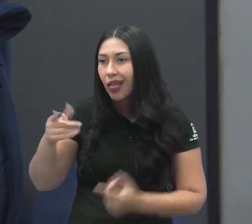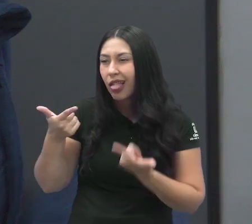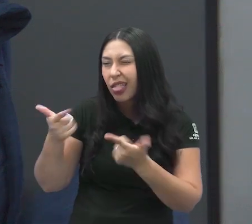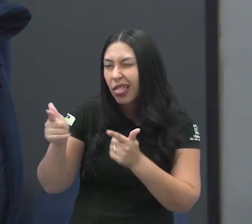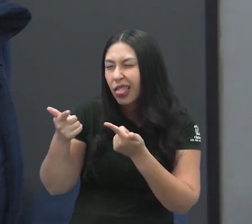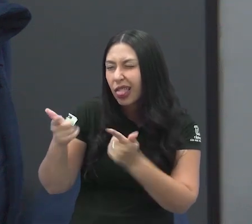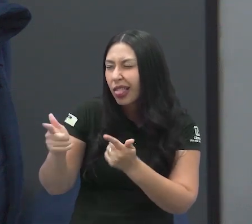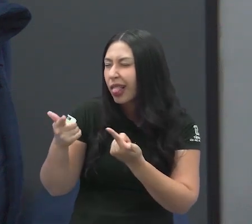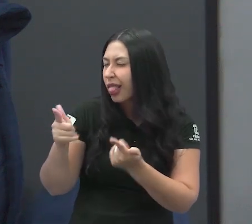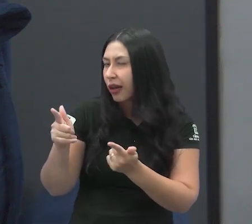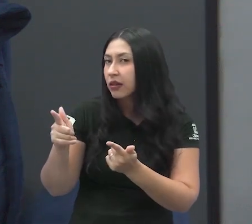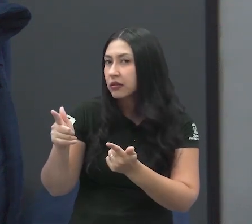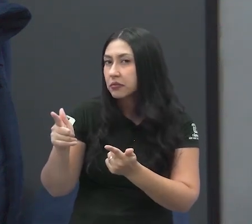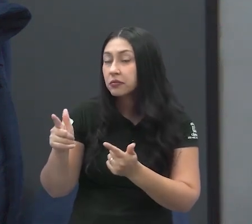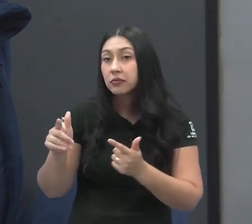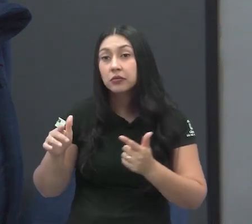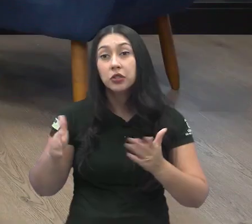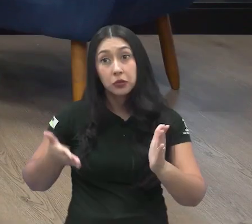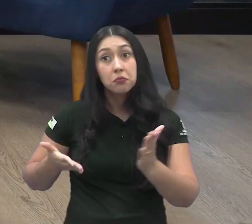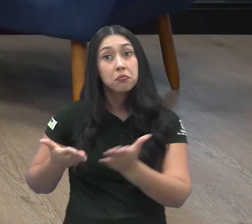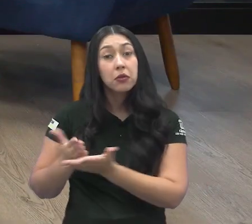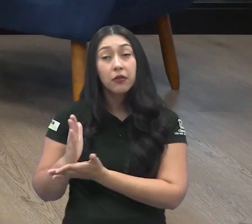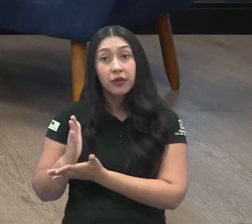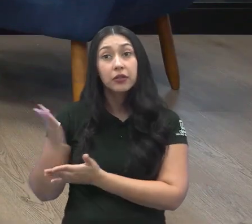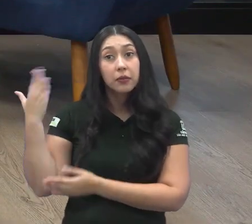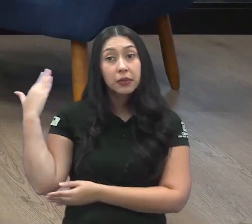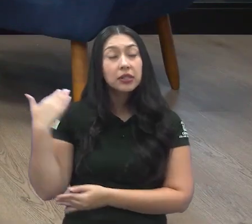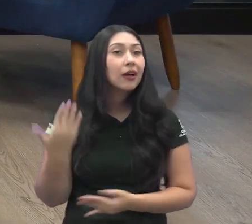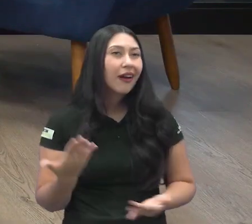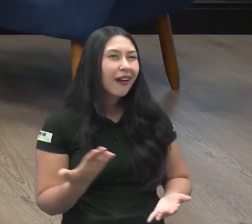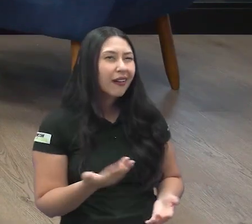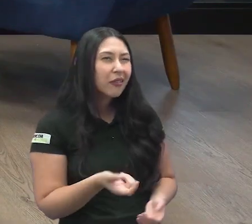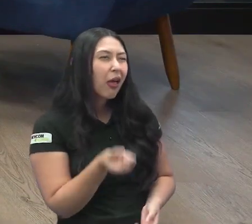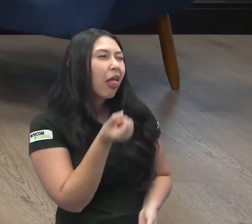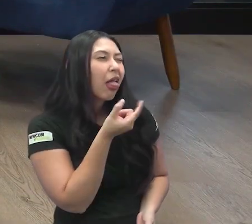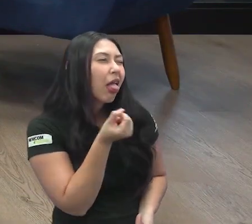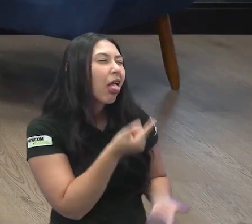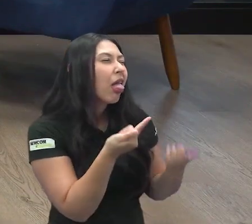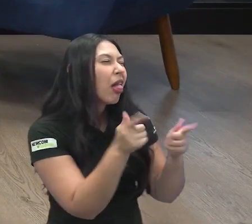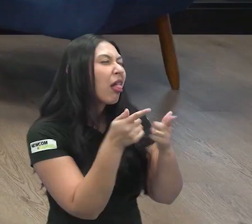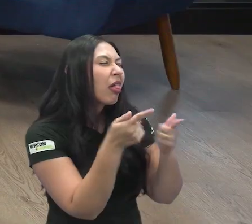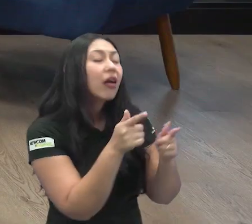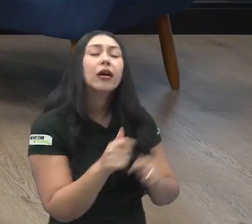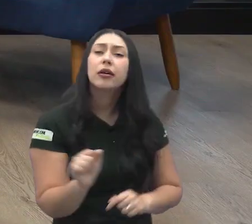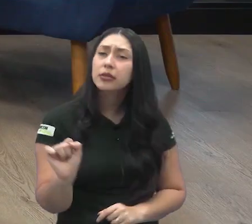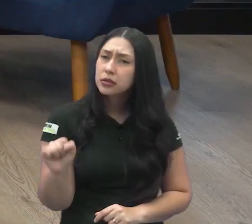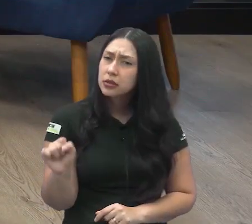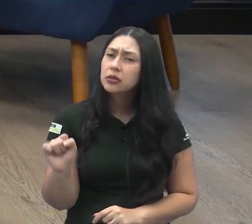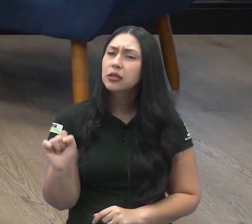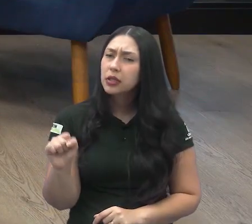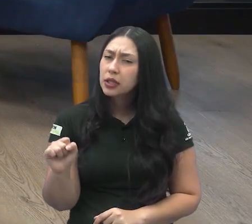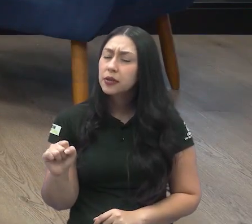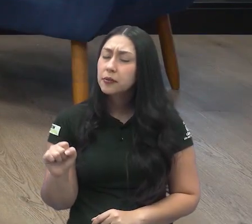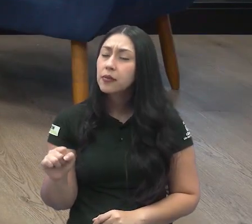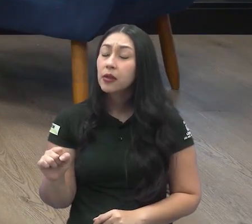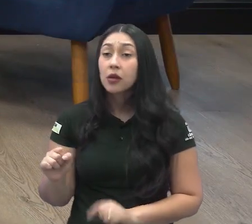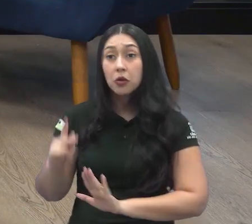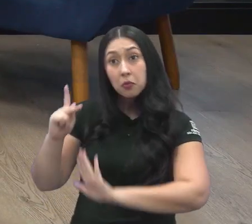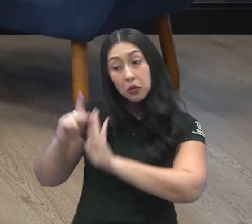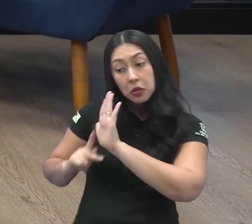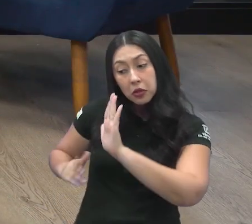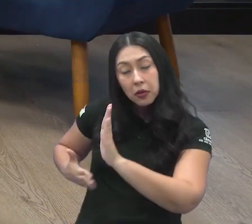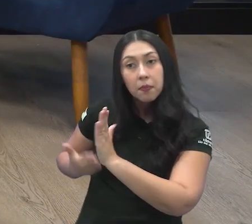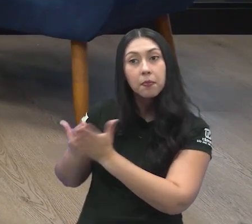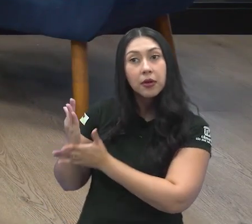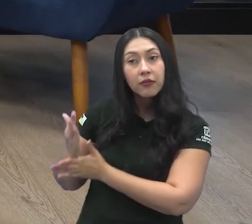maneira vilipendiosa. Esse foi aprovado. Ou seja, com zombaria, seria isso? Exatamente, com zombarias e tal. Esse foi um